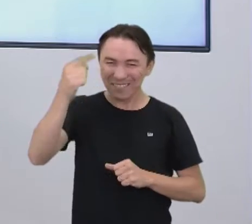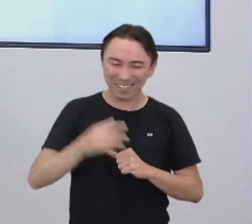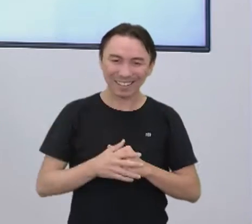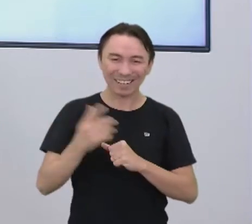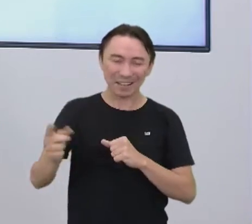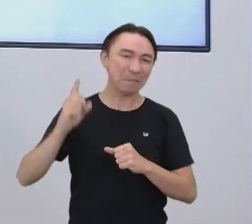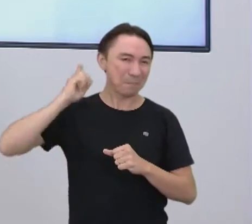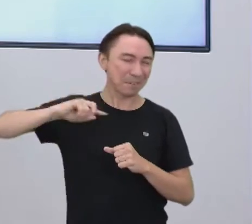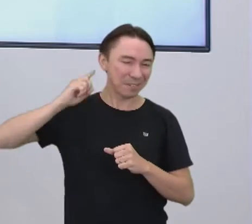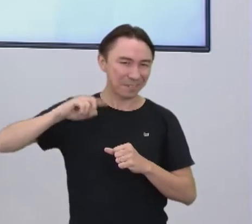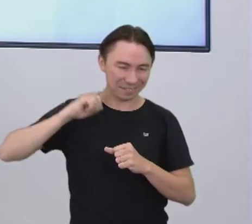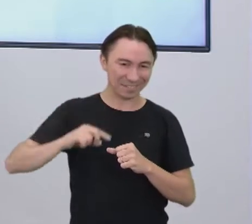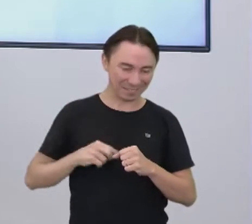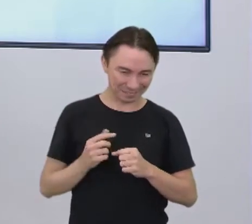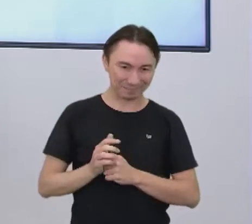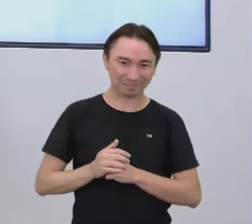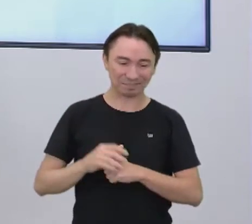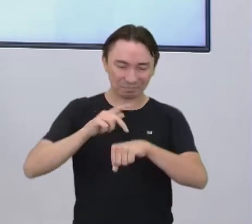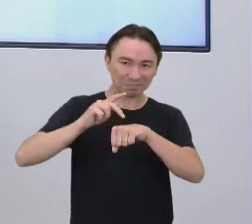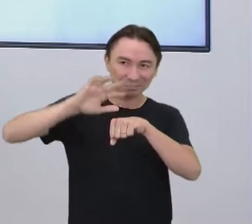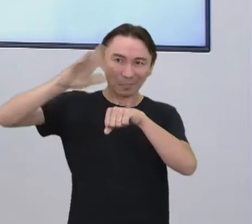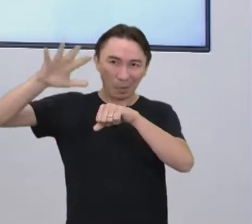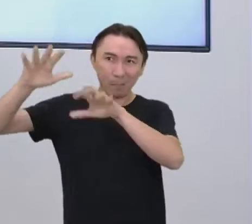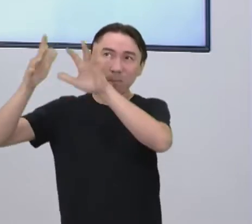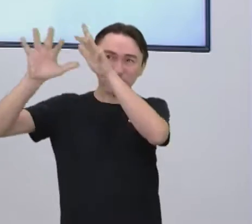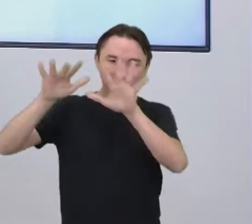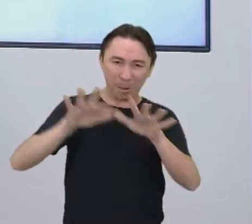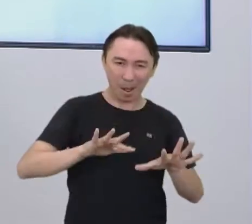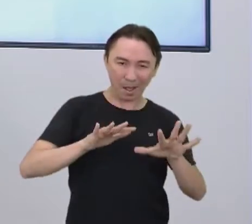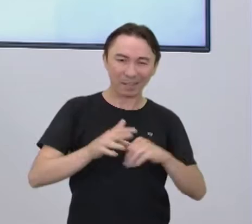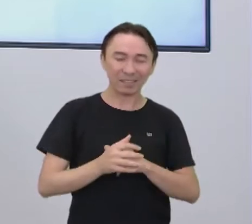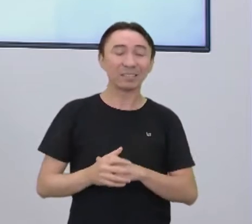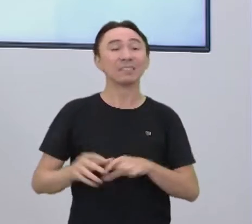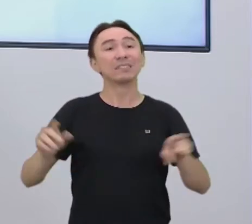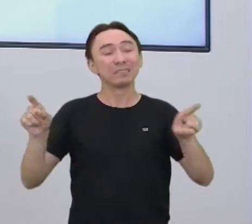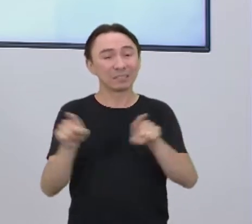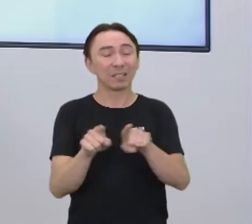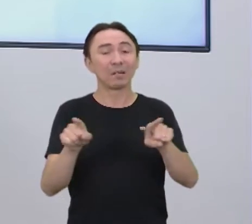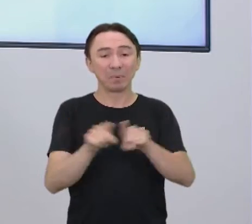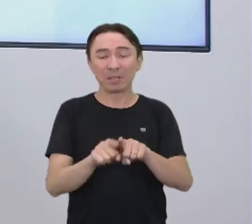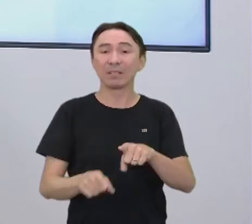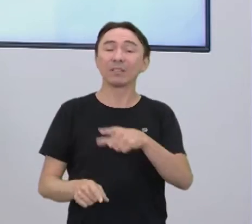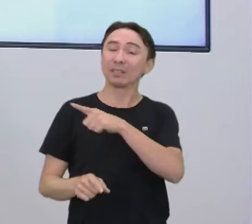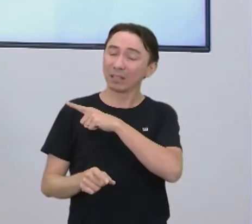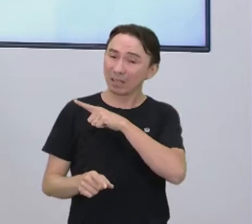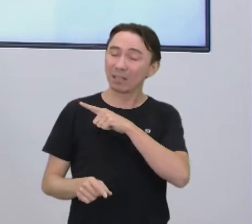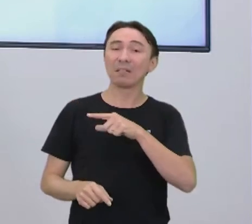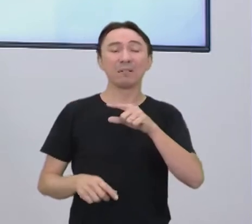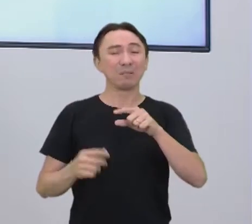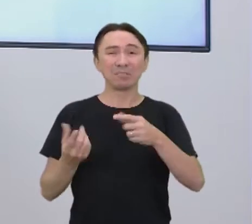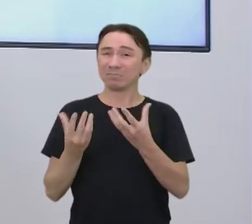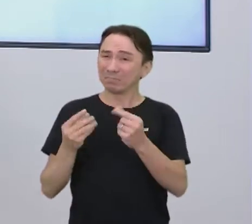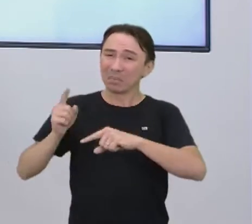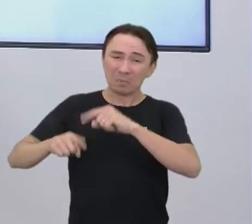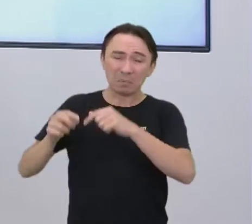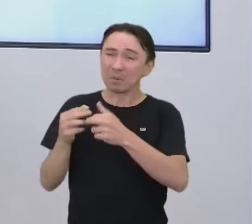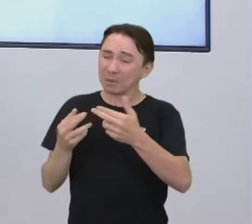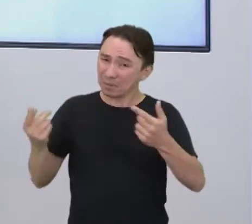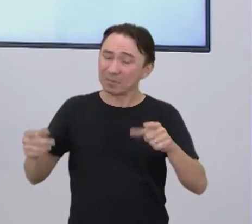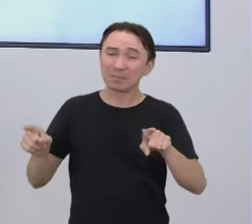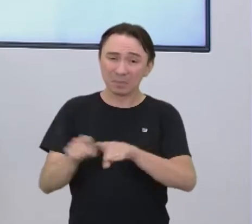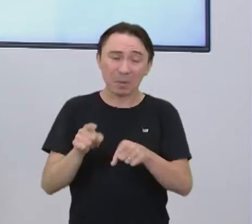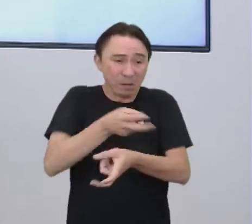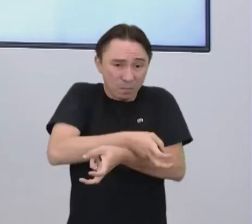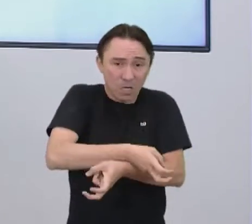questão da lama, existem muitos materiais que são tóxicos, assim, se não utilizados da maneira correta, que também